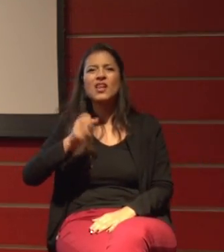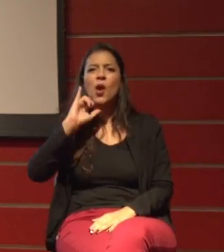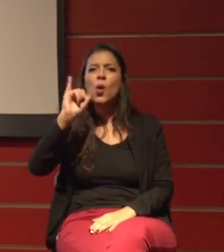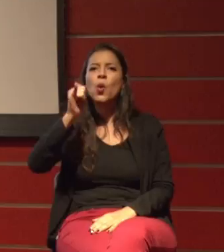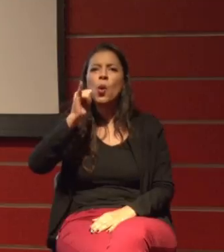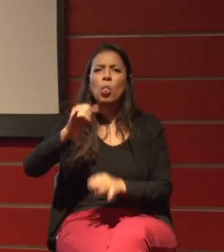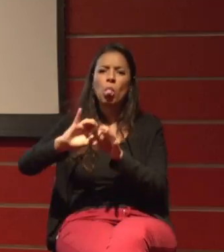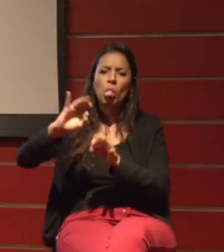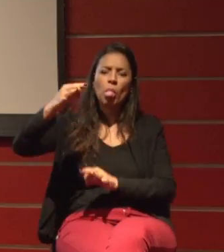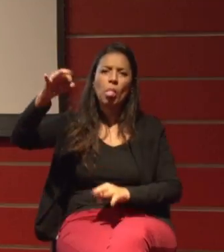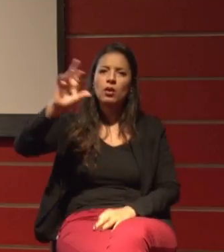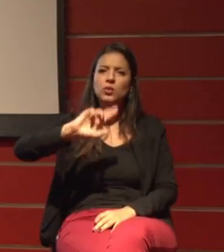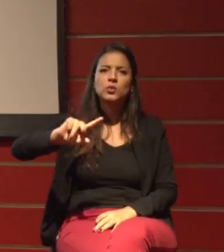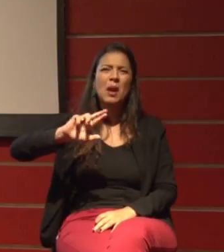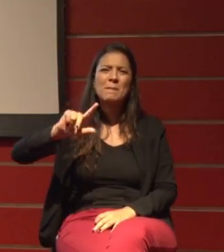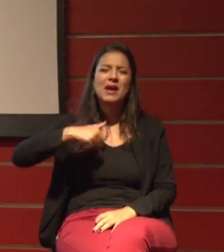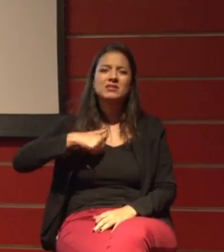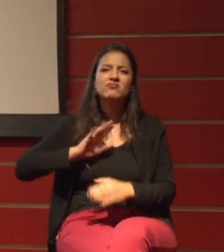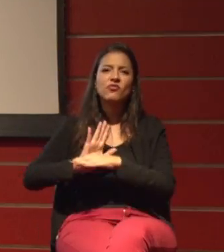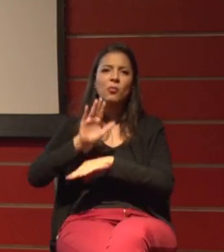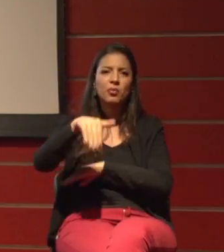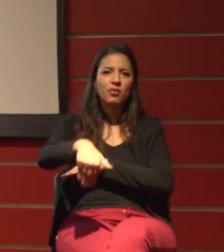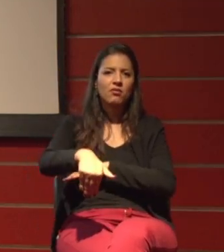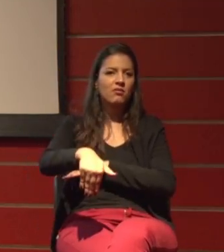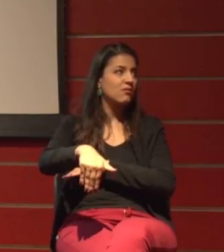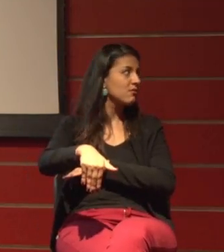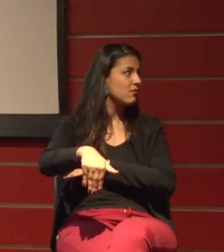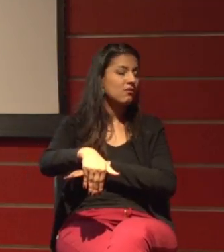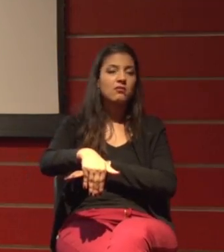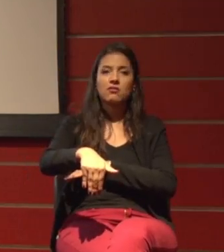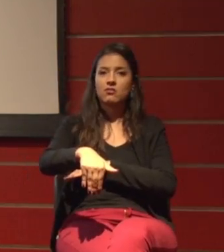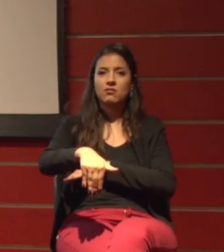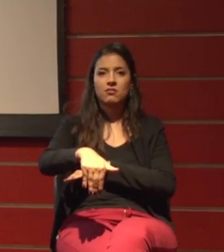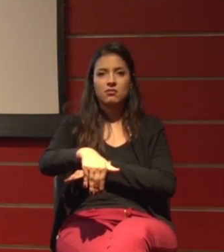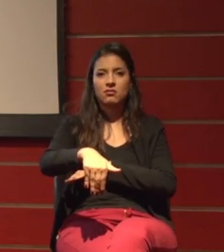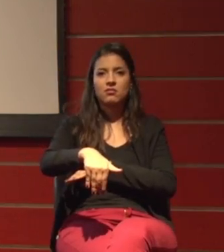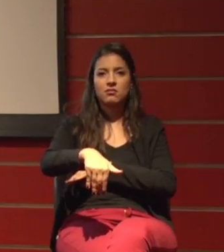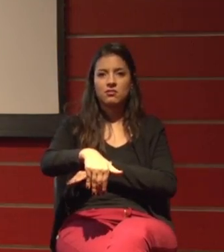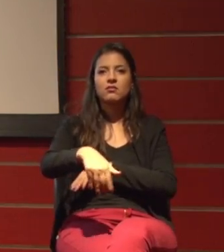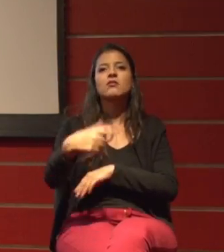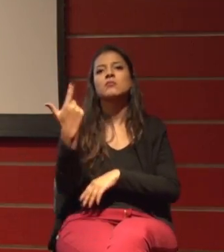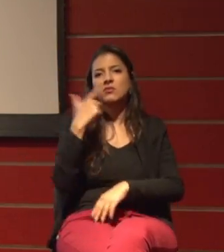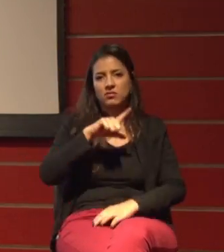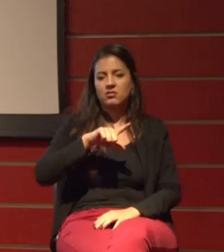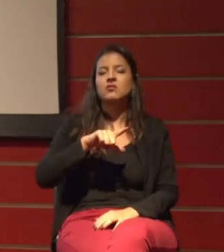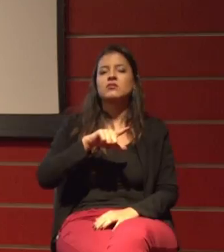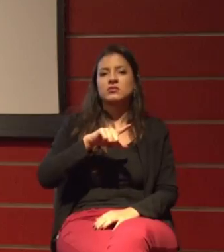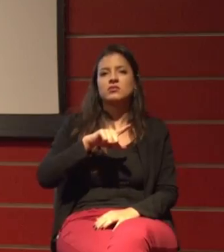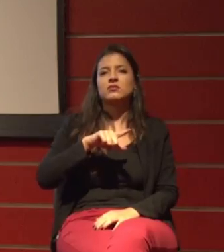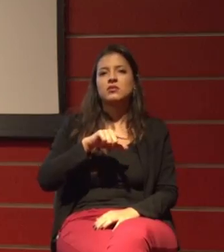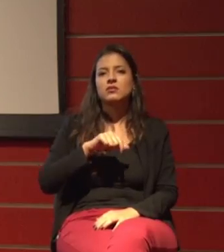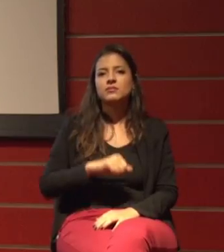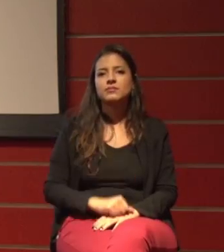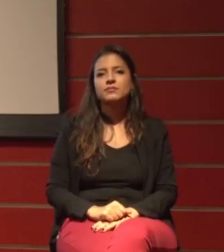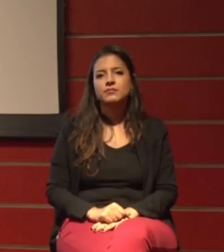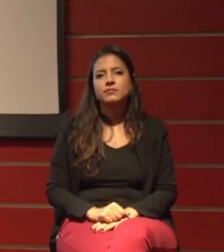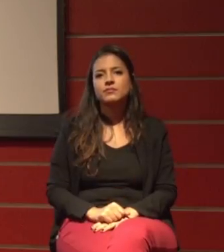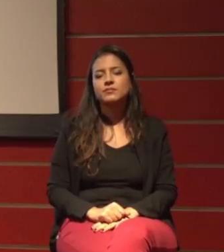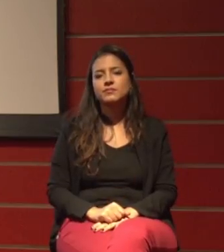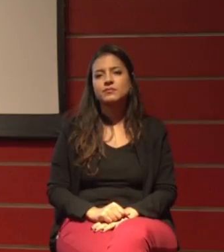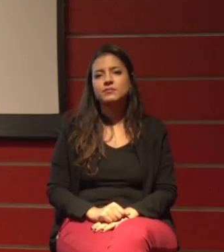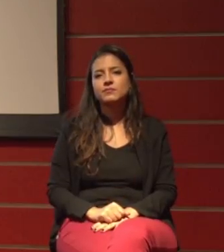pular essa leitura para que a gente consiga chegar aqui